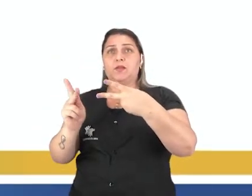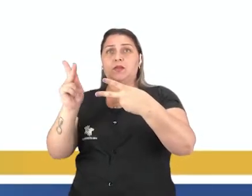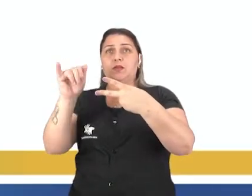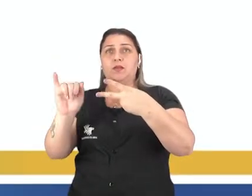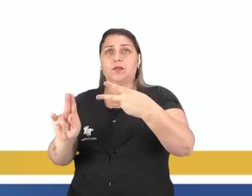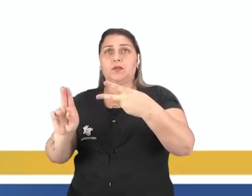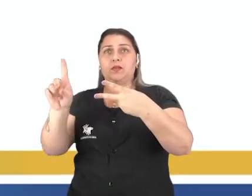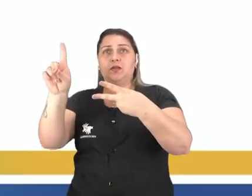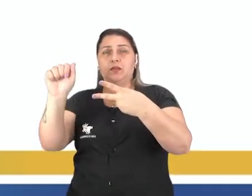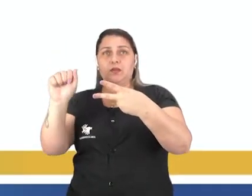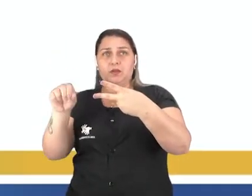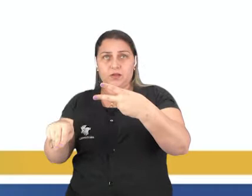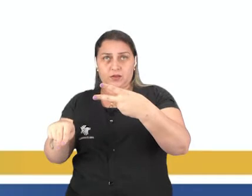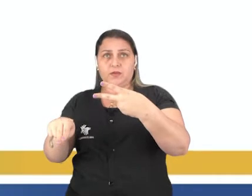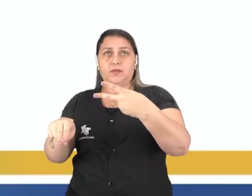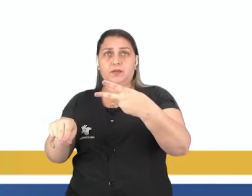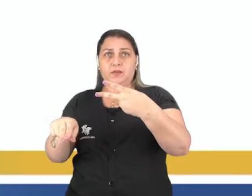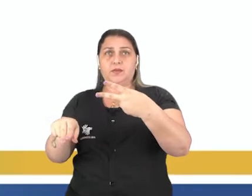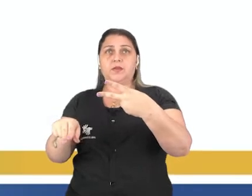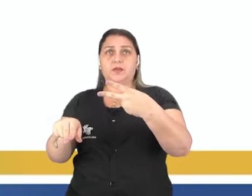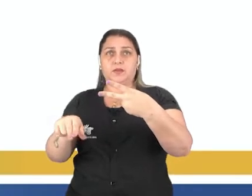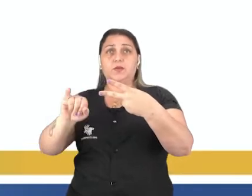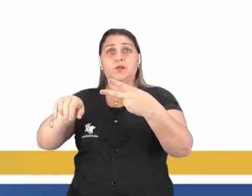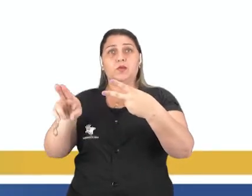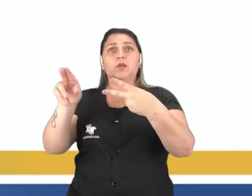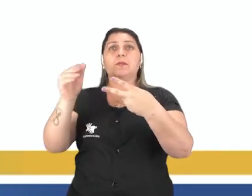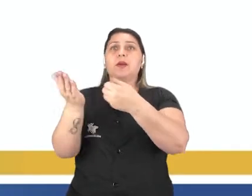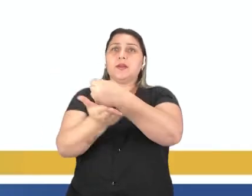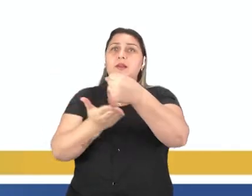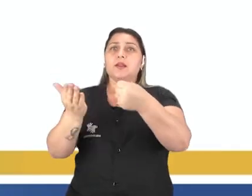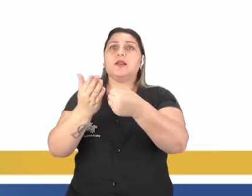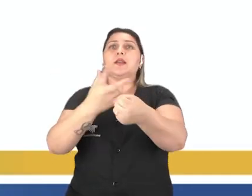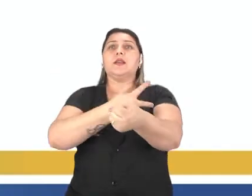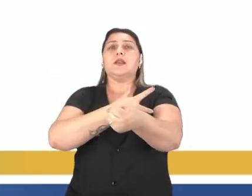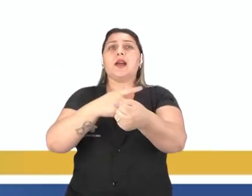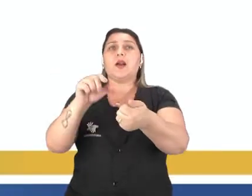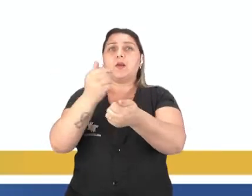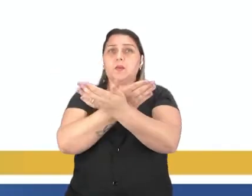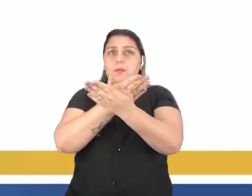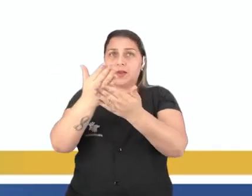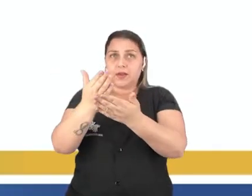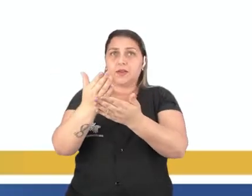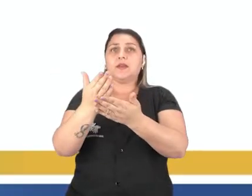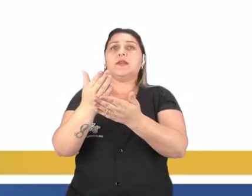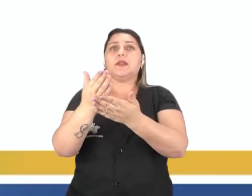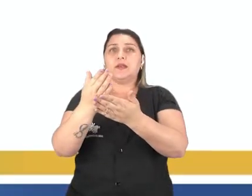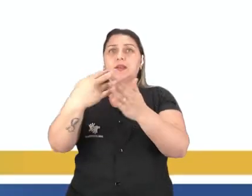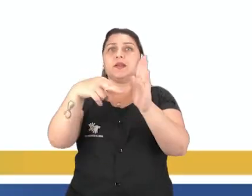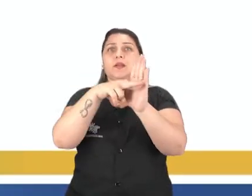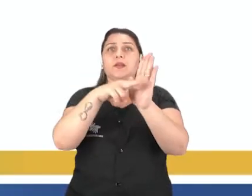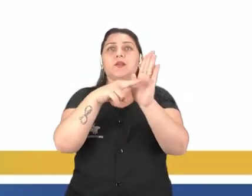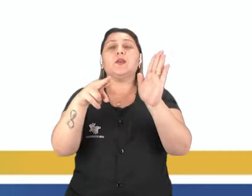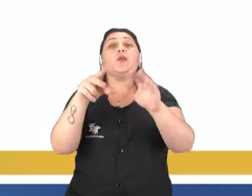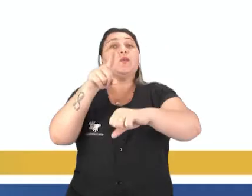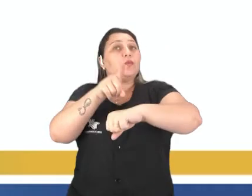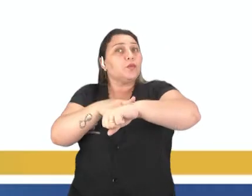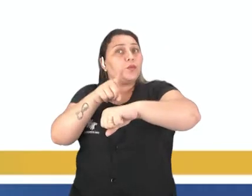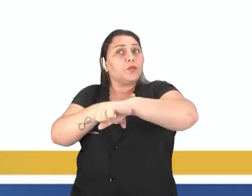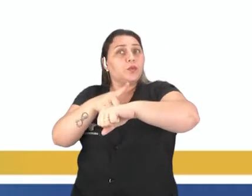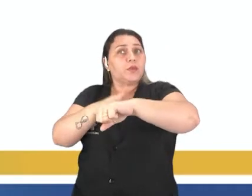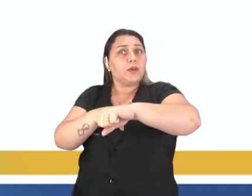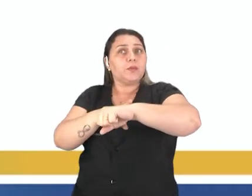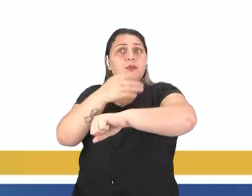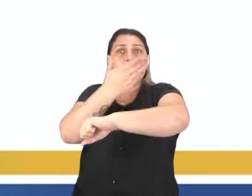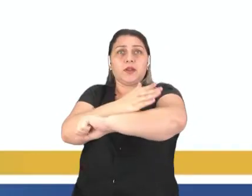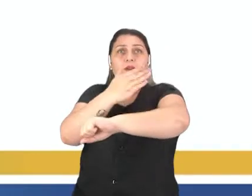o kyu e o dan, né? As promoções no judô baseiam-se em exames que incidem sobre requisitos como duração